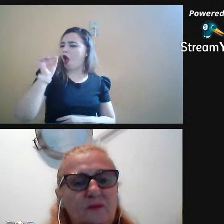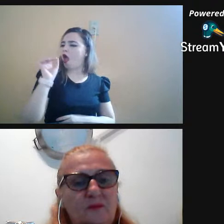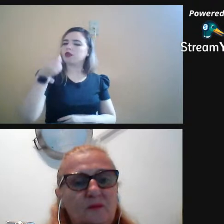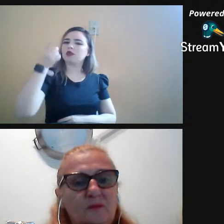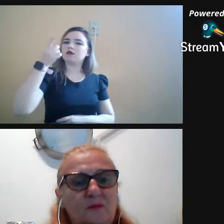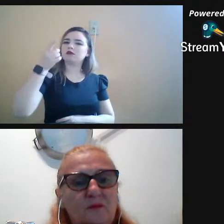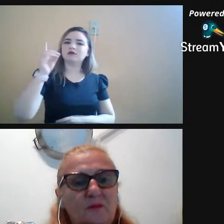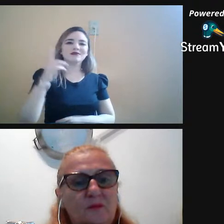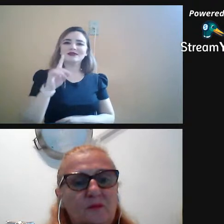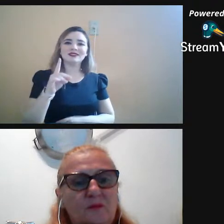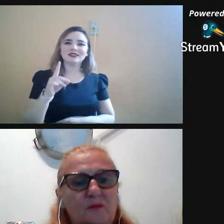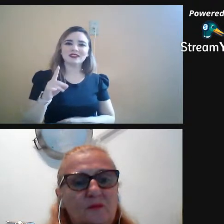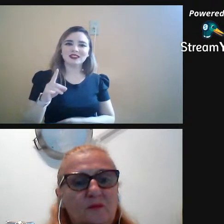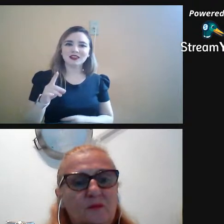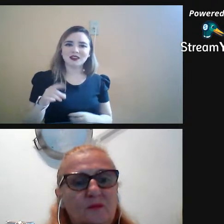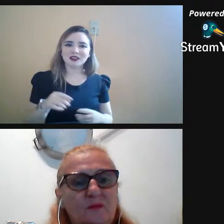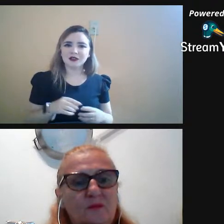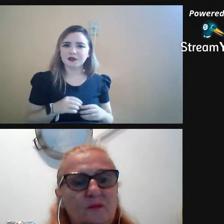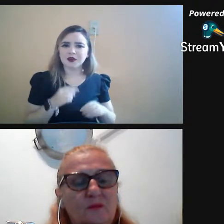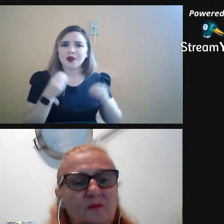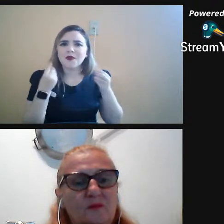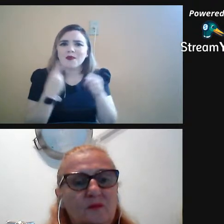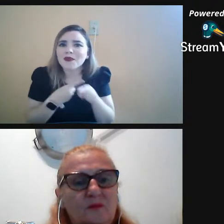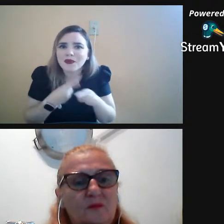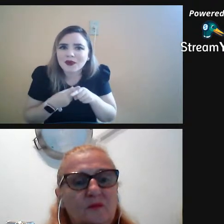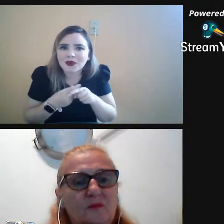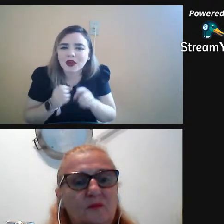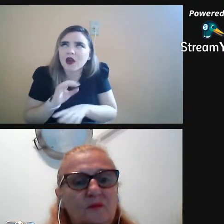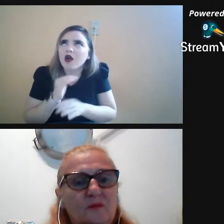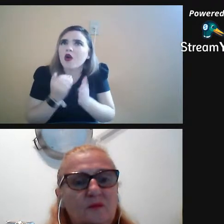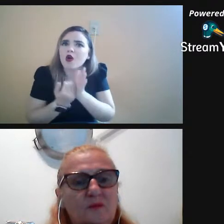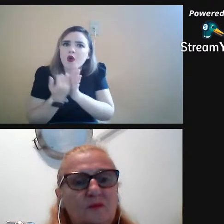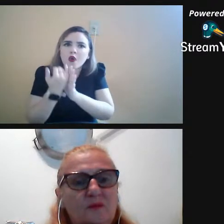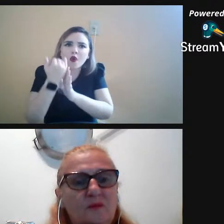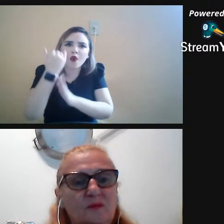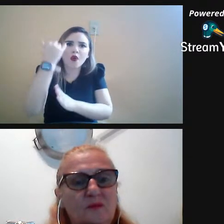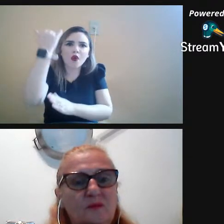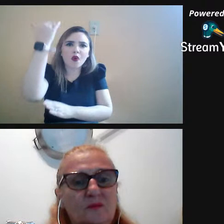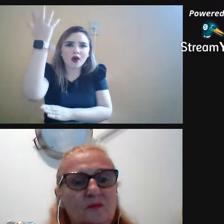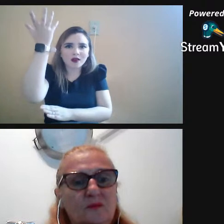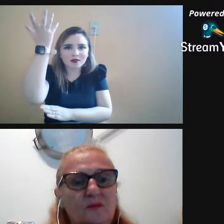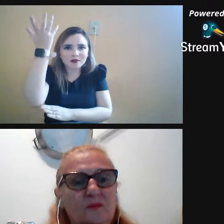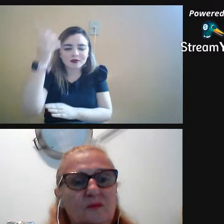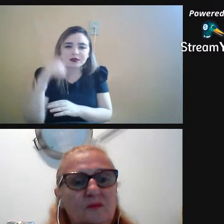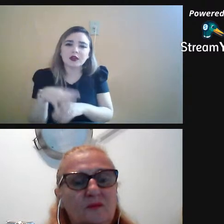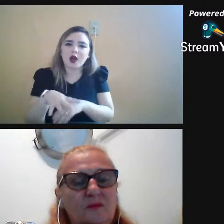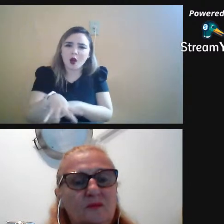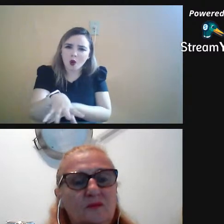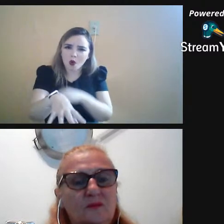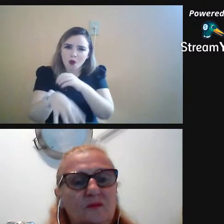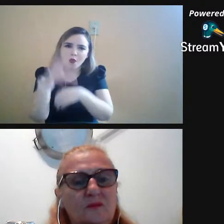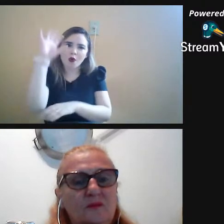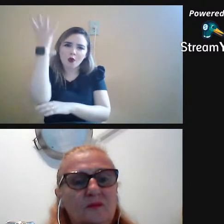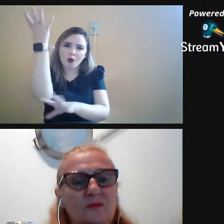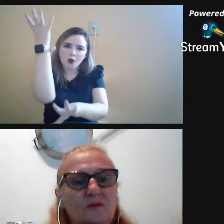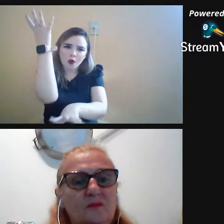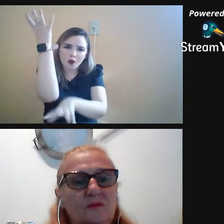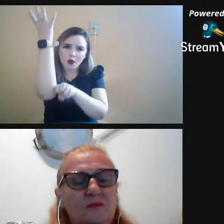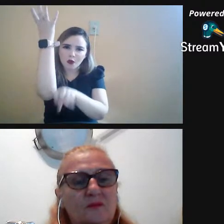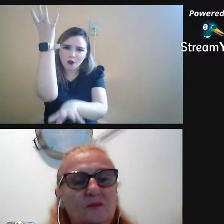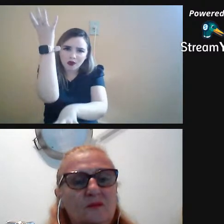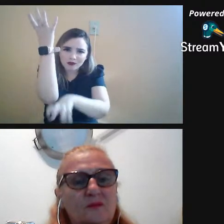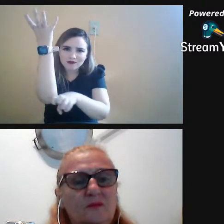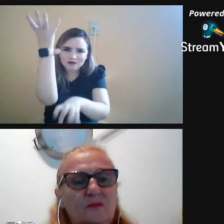aquele porte dele de onde? Do solo. Então, ele vai desgastar o solo. Ele vai tirar do solo uma